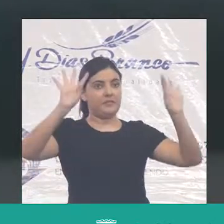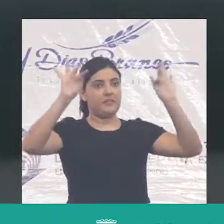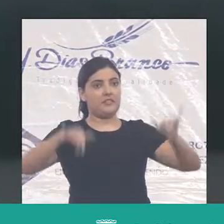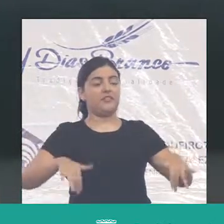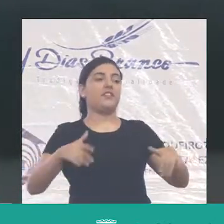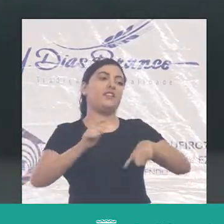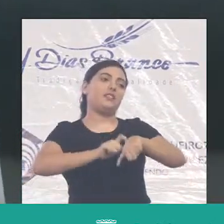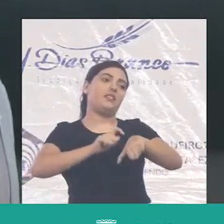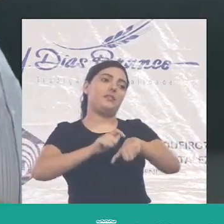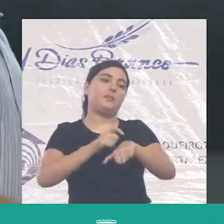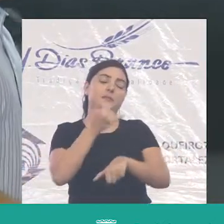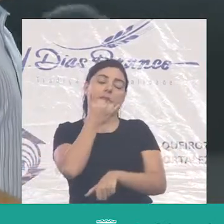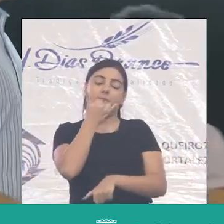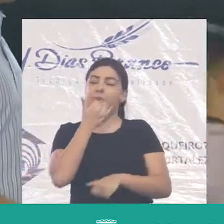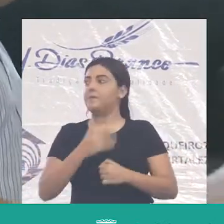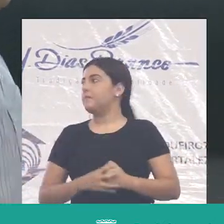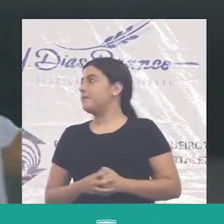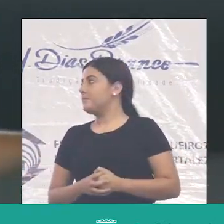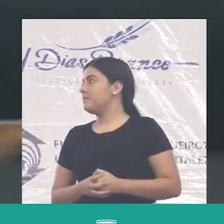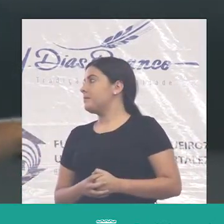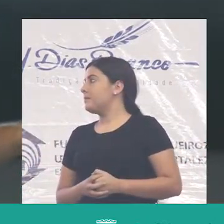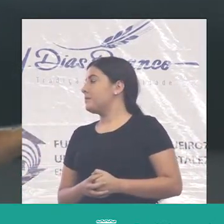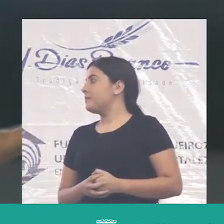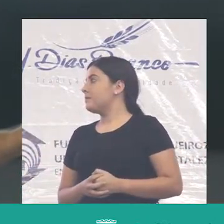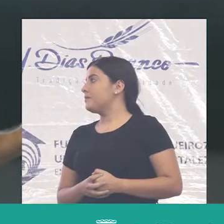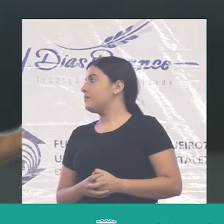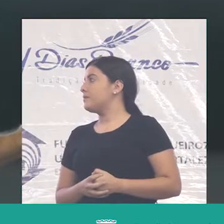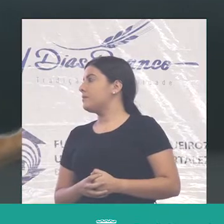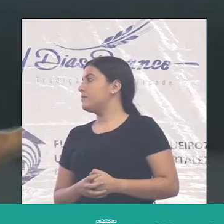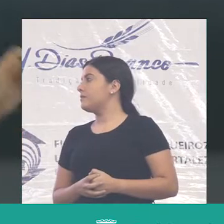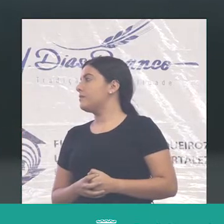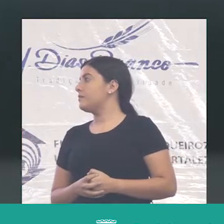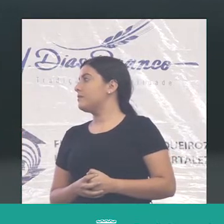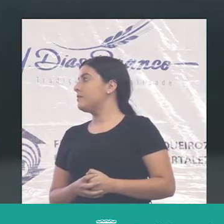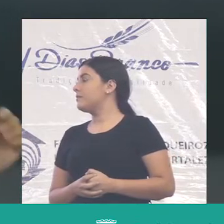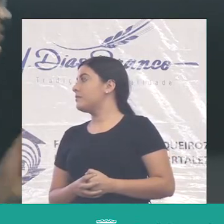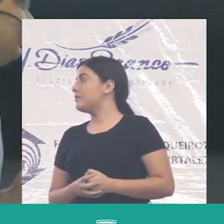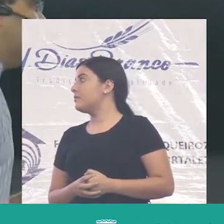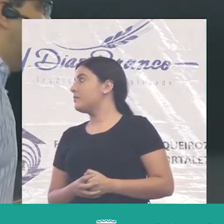Terminou, foi isso? Terminou?